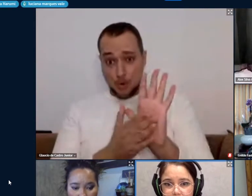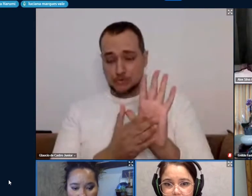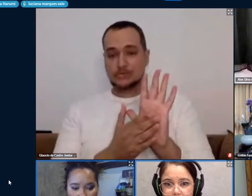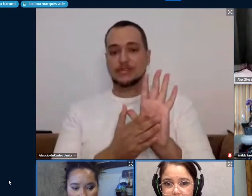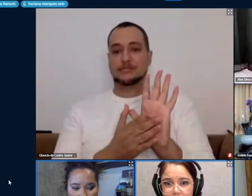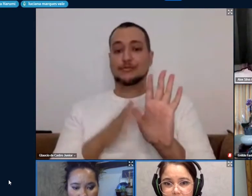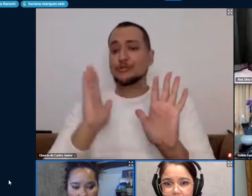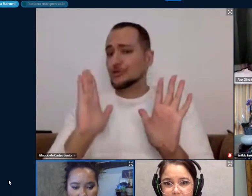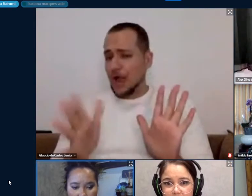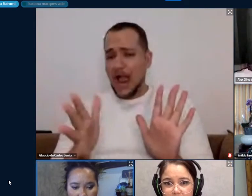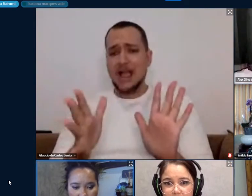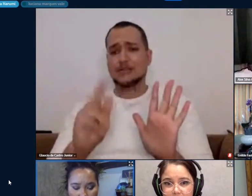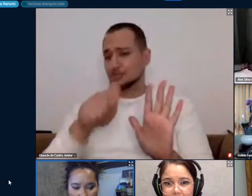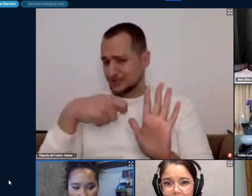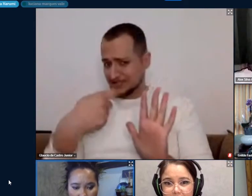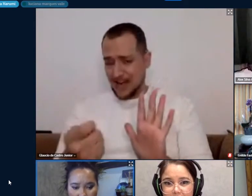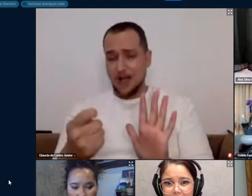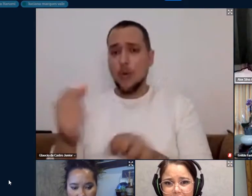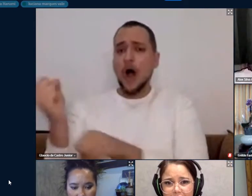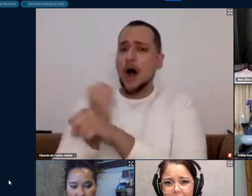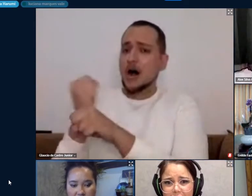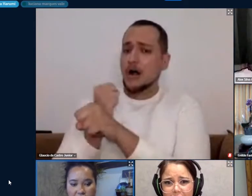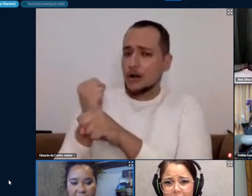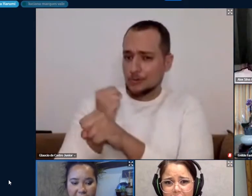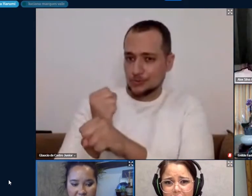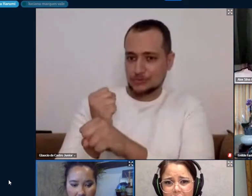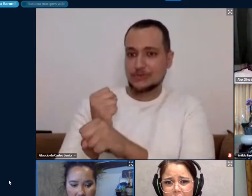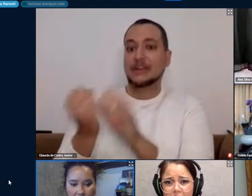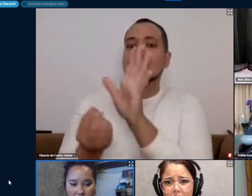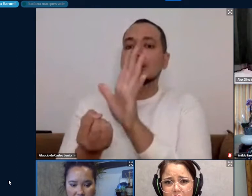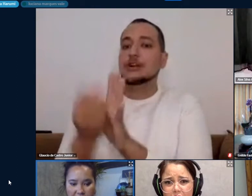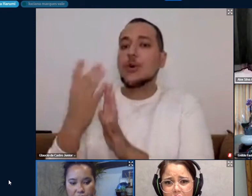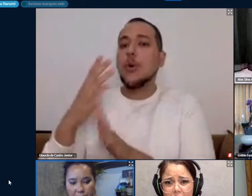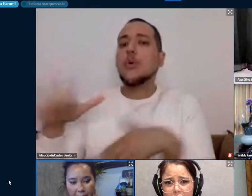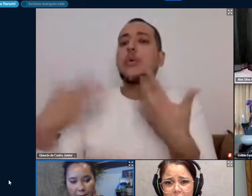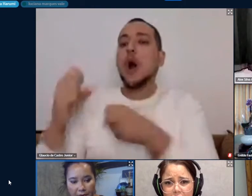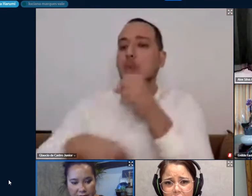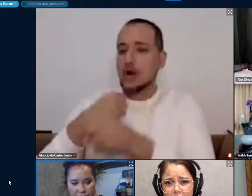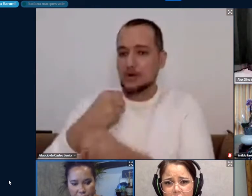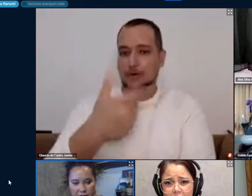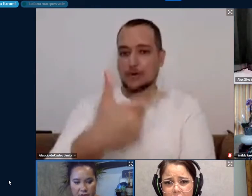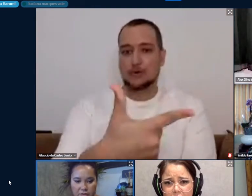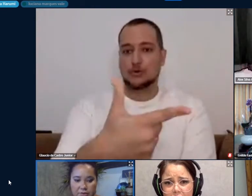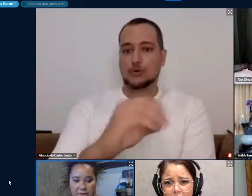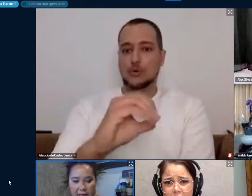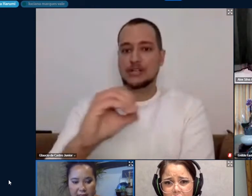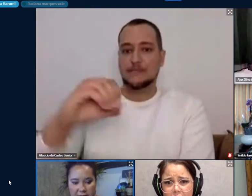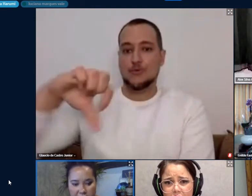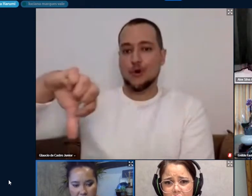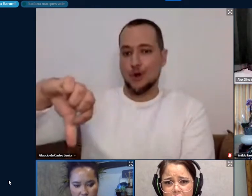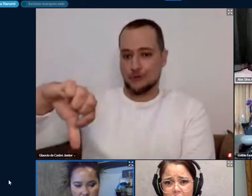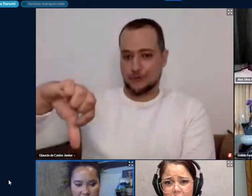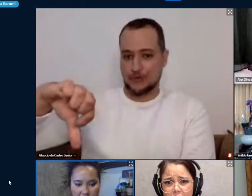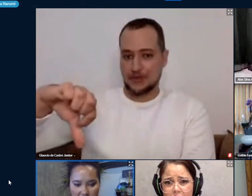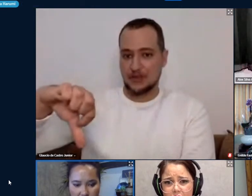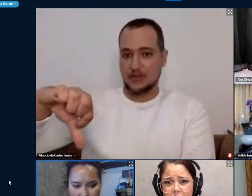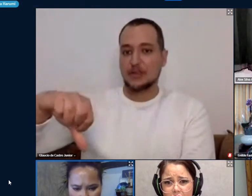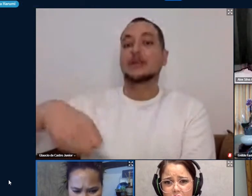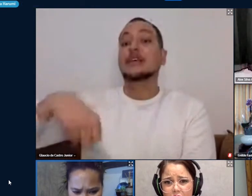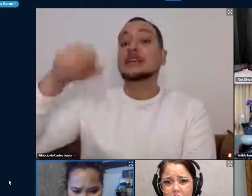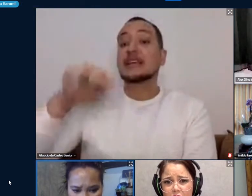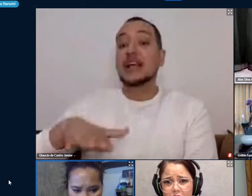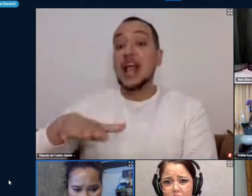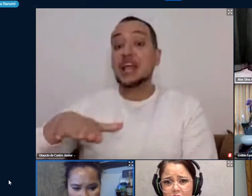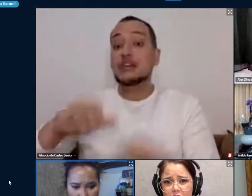Por quê? Então, você já fez uma proposta, já existe uma proposta de um sinal